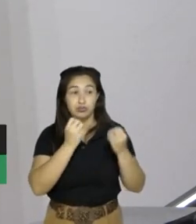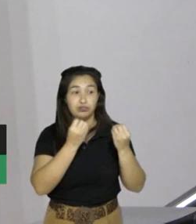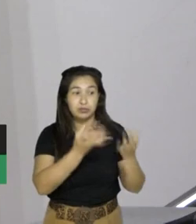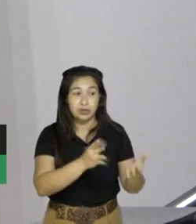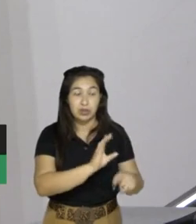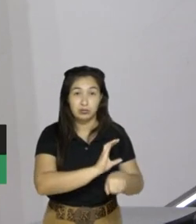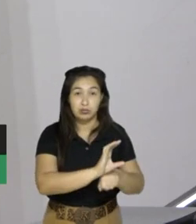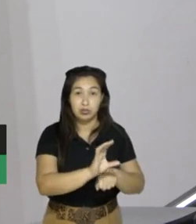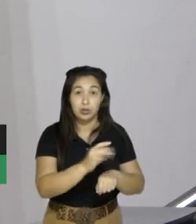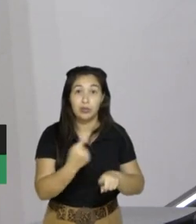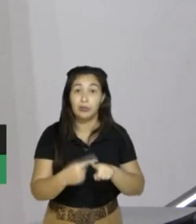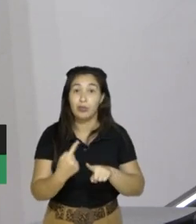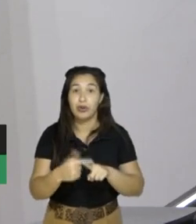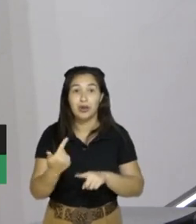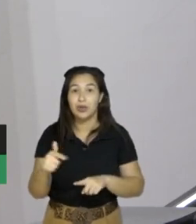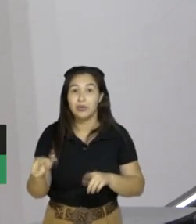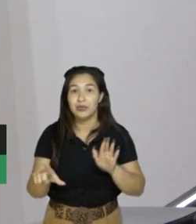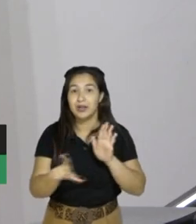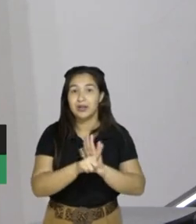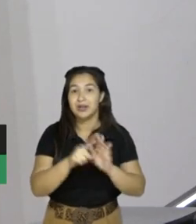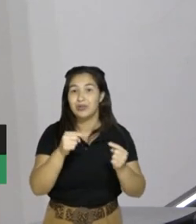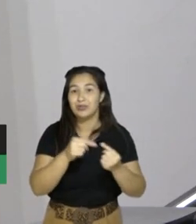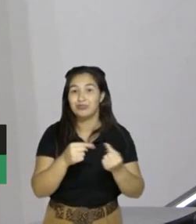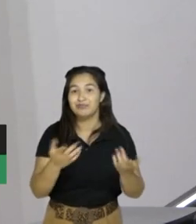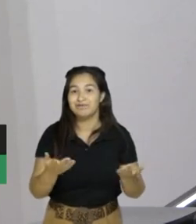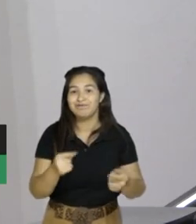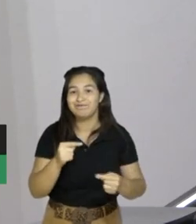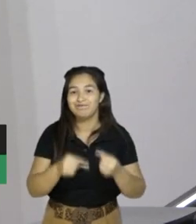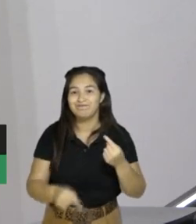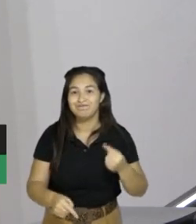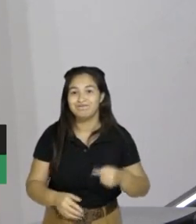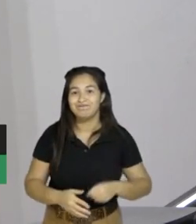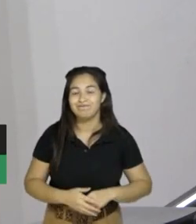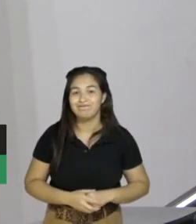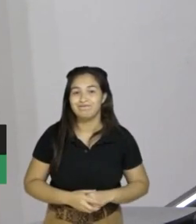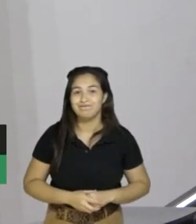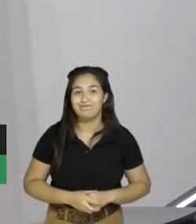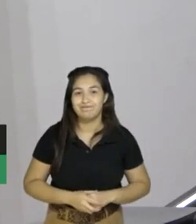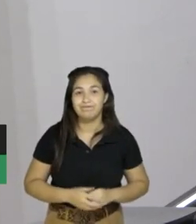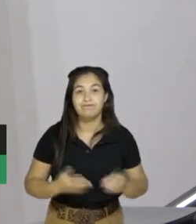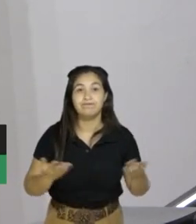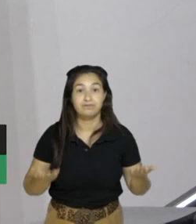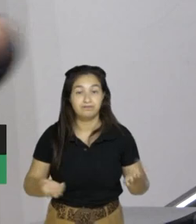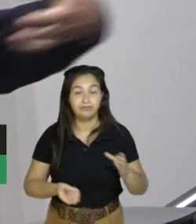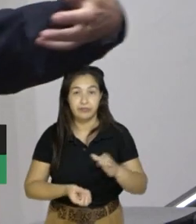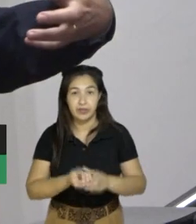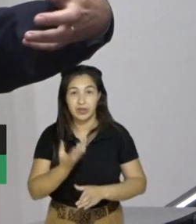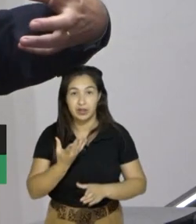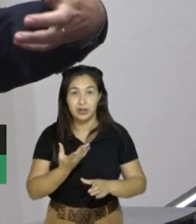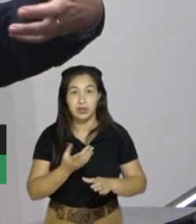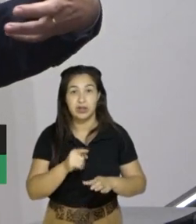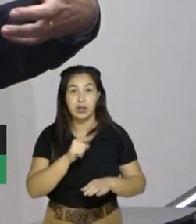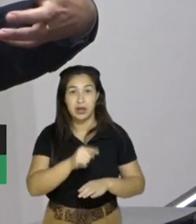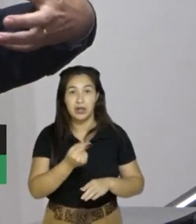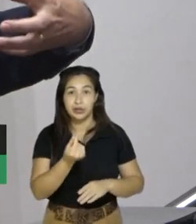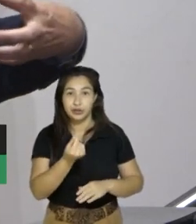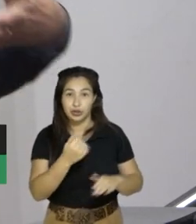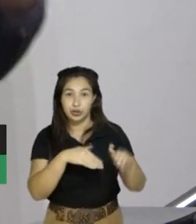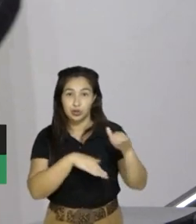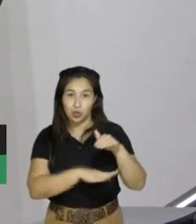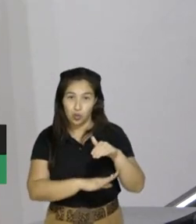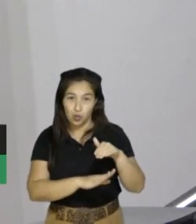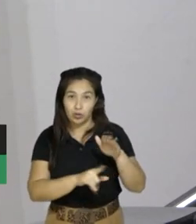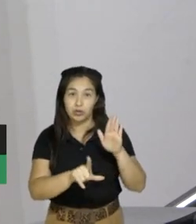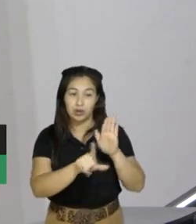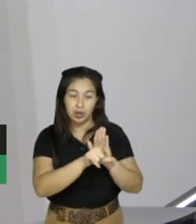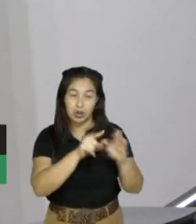porque não tem amparo legal exatamente pela falta de um fundo então quando criarmos esse fundo que vai